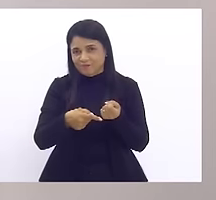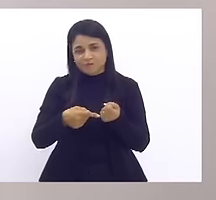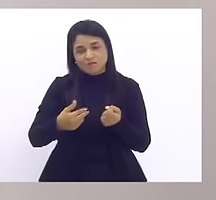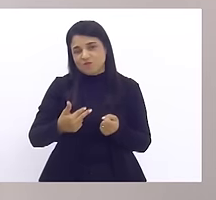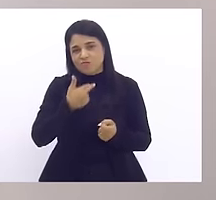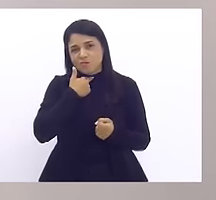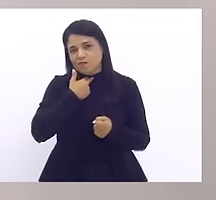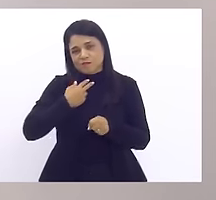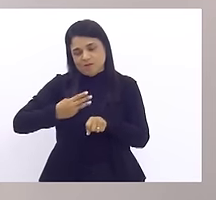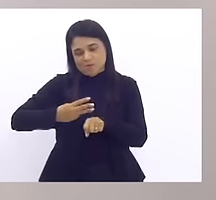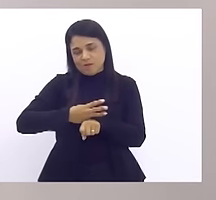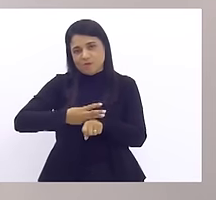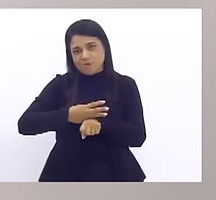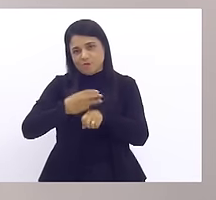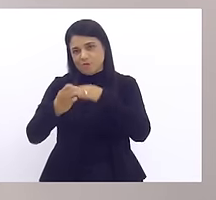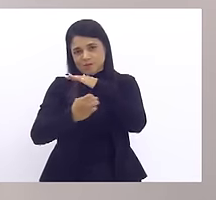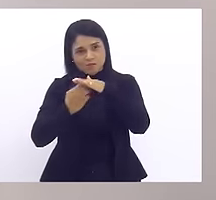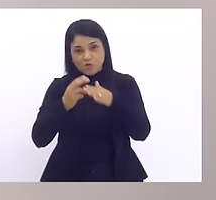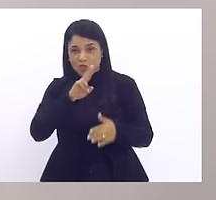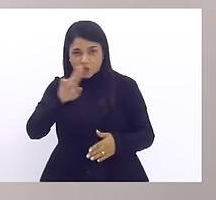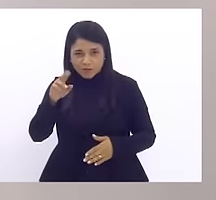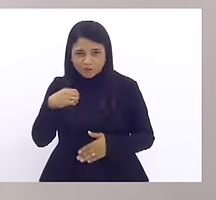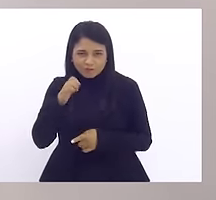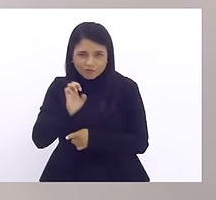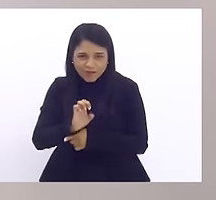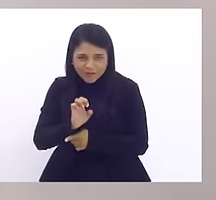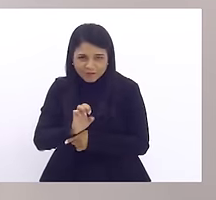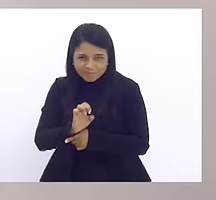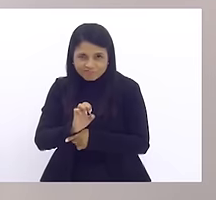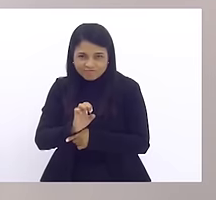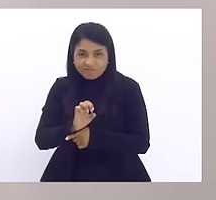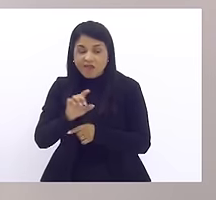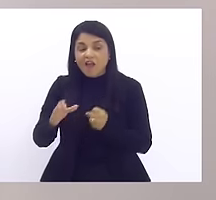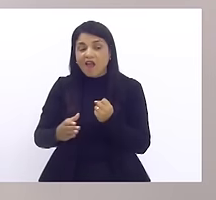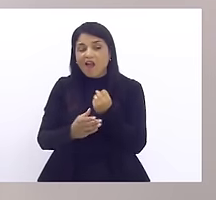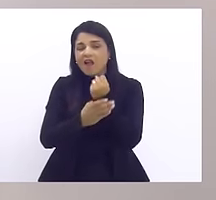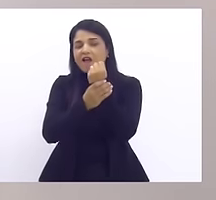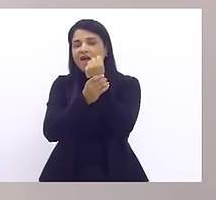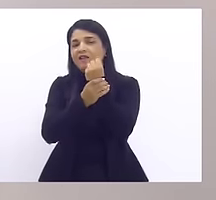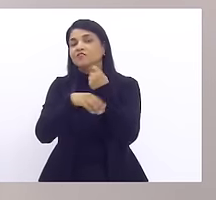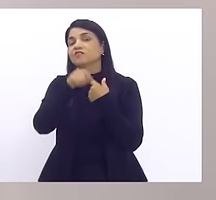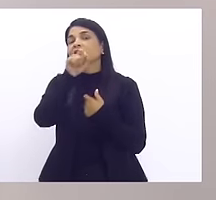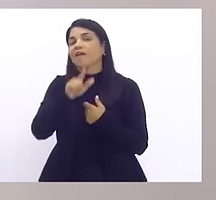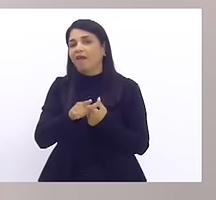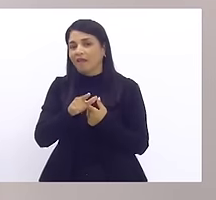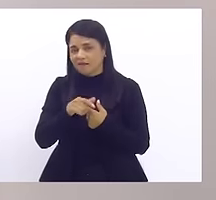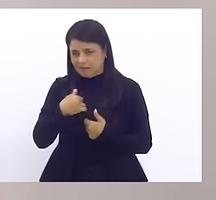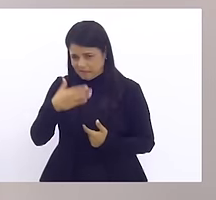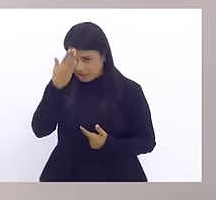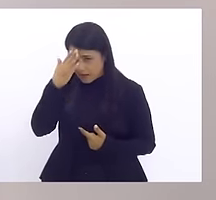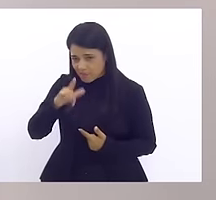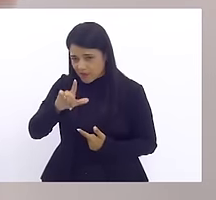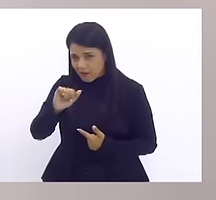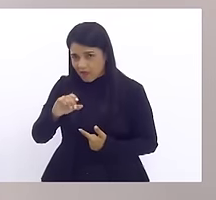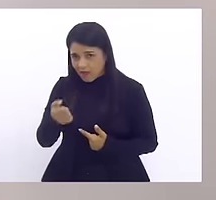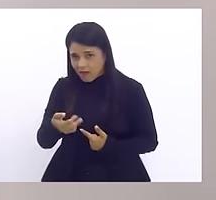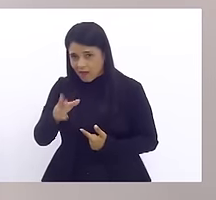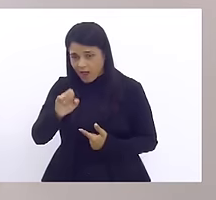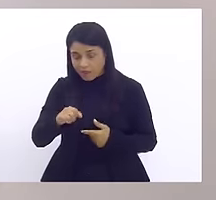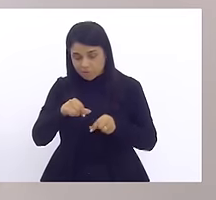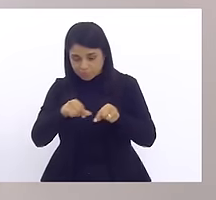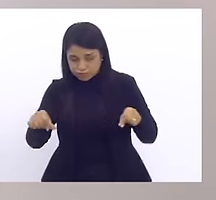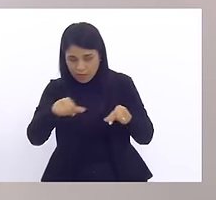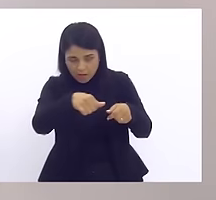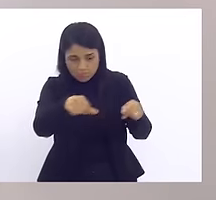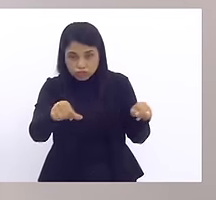terceirizado fazendo isso em nome do estado concorda Quem garante o lacre a senhora deve saber para que serve um lacre né para manter a integridade do carro